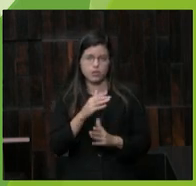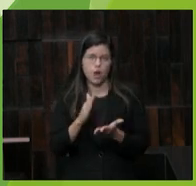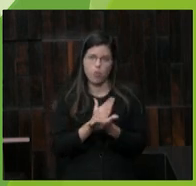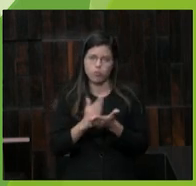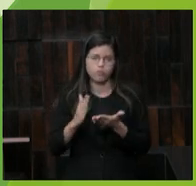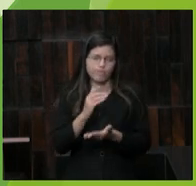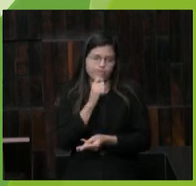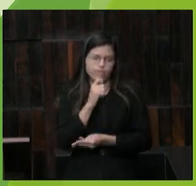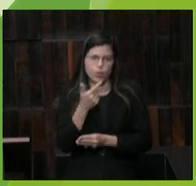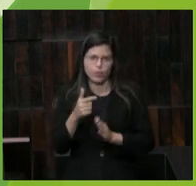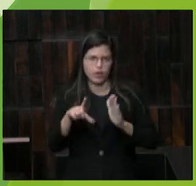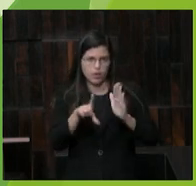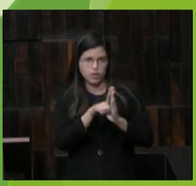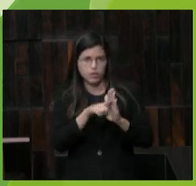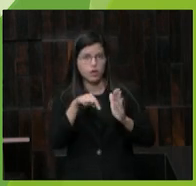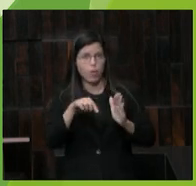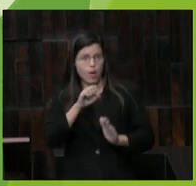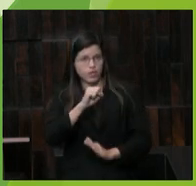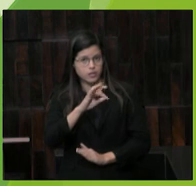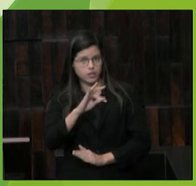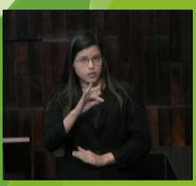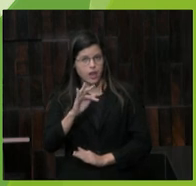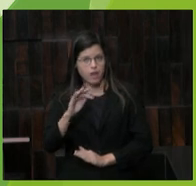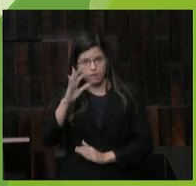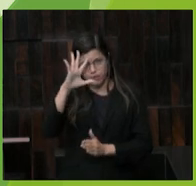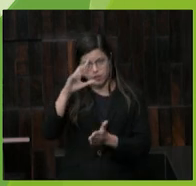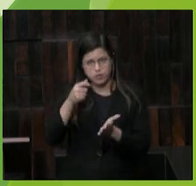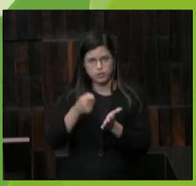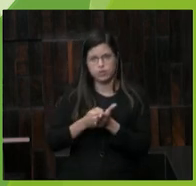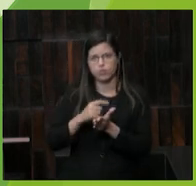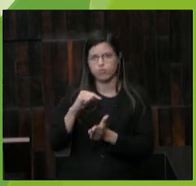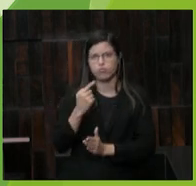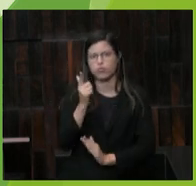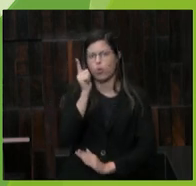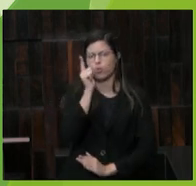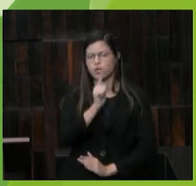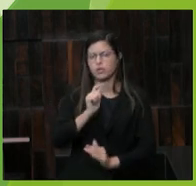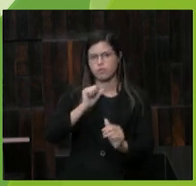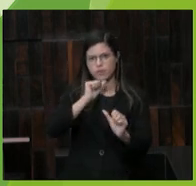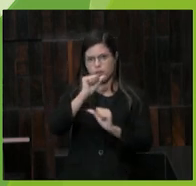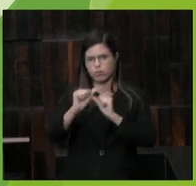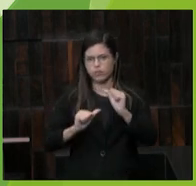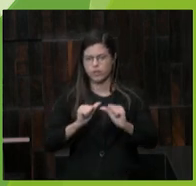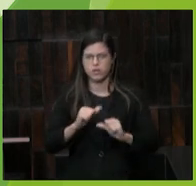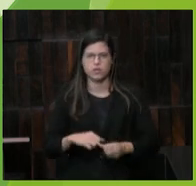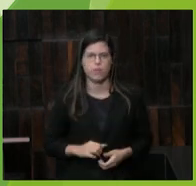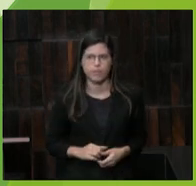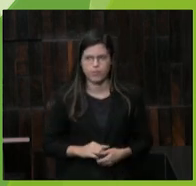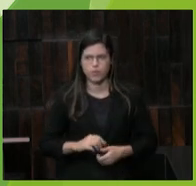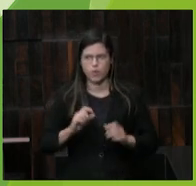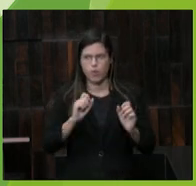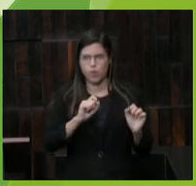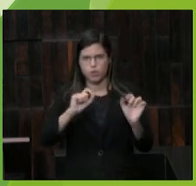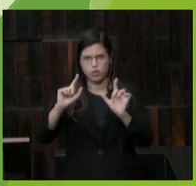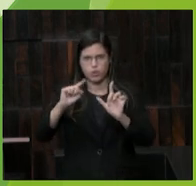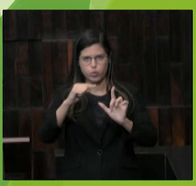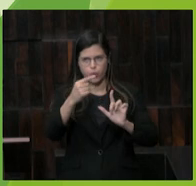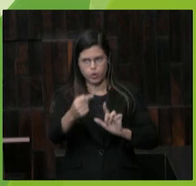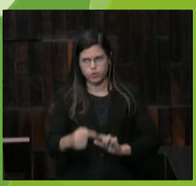Então, com base nessa decisão do STF, a gente consegue essa modificação. Aí, já no próximo